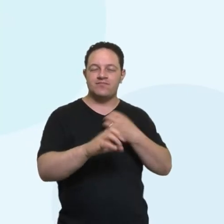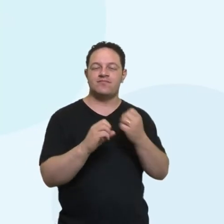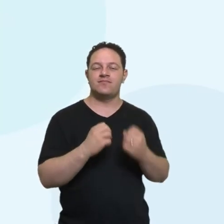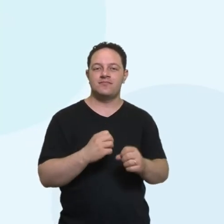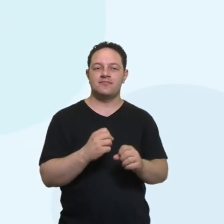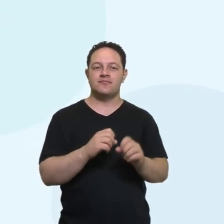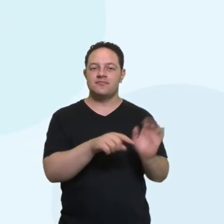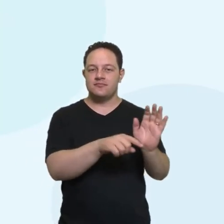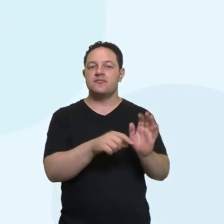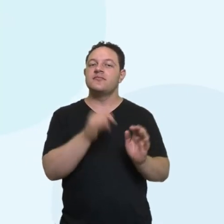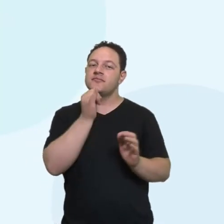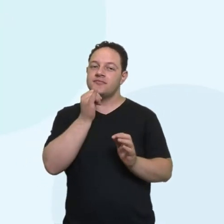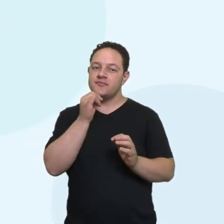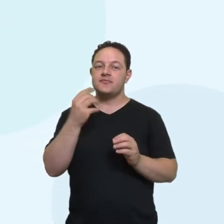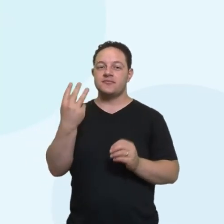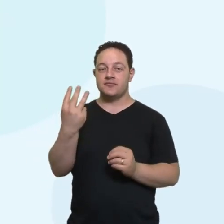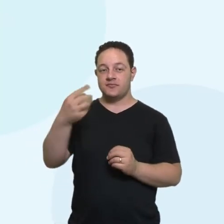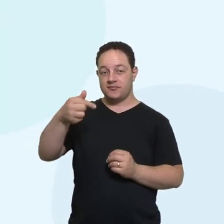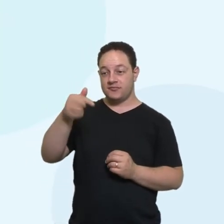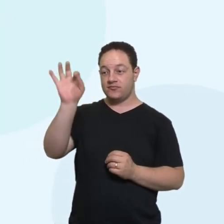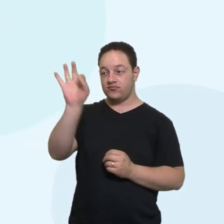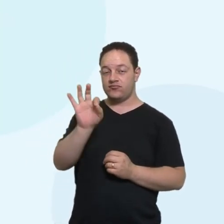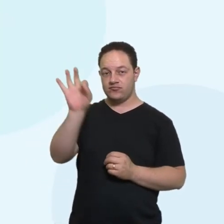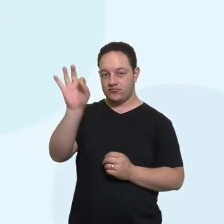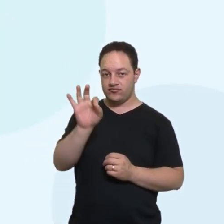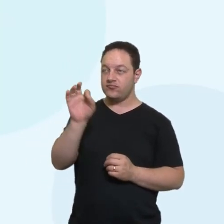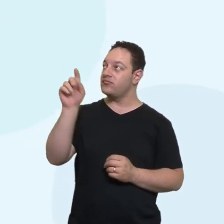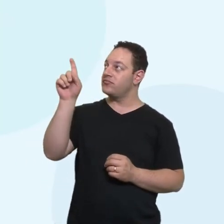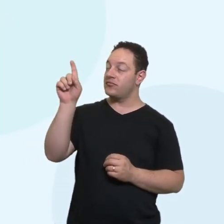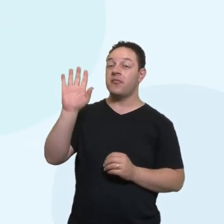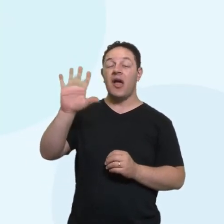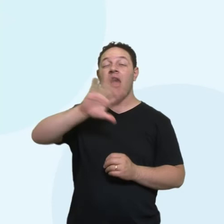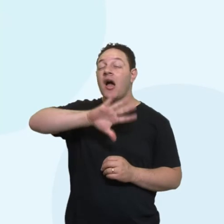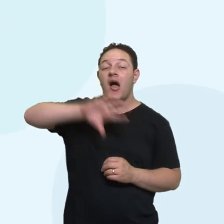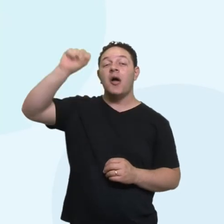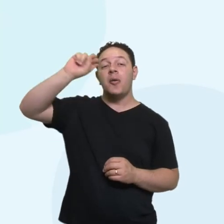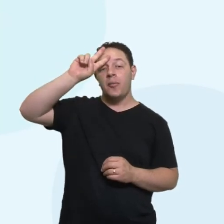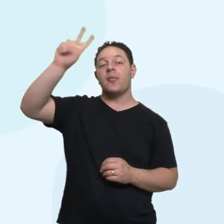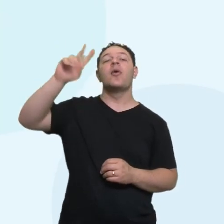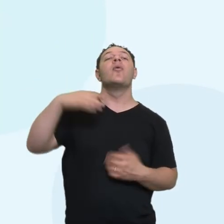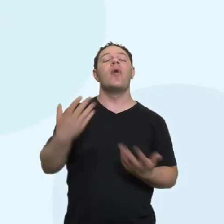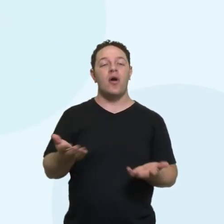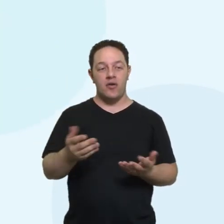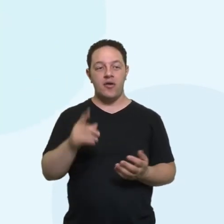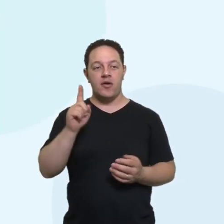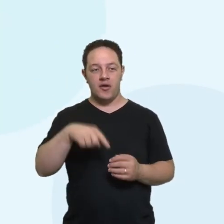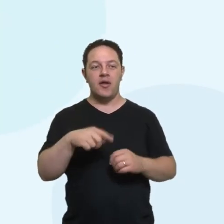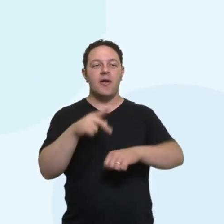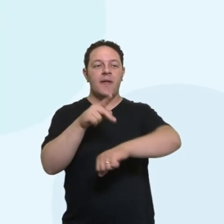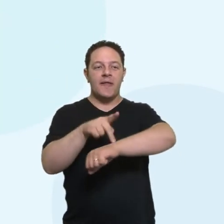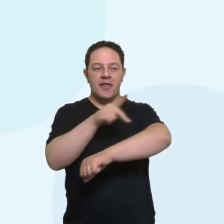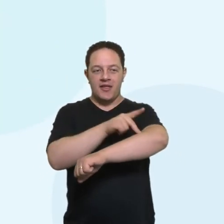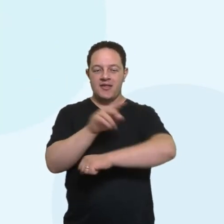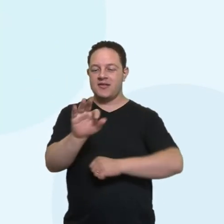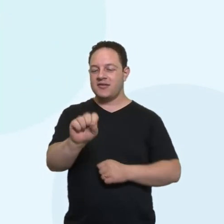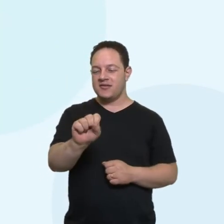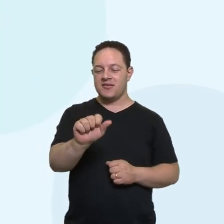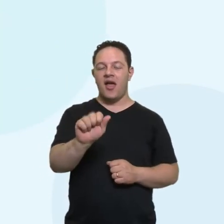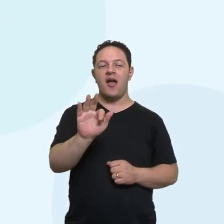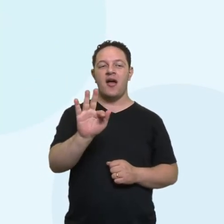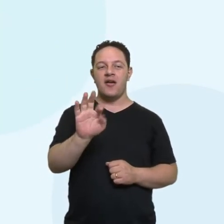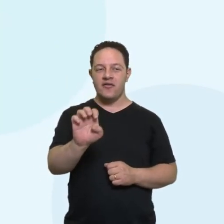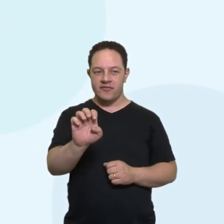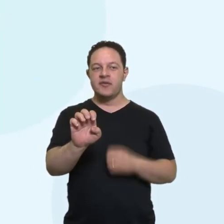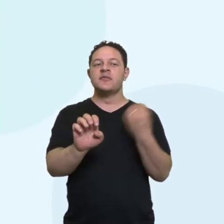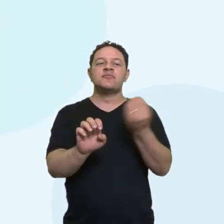seria um conteúdo que seria legal se reforsado mas os campeões Aqui foram o modelo pedagógico Safe né como atrair